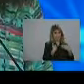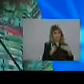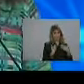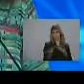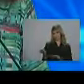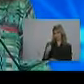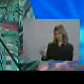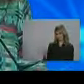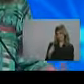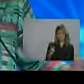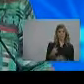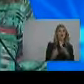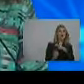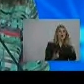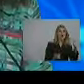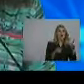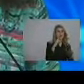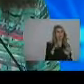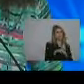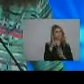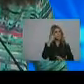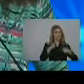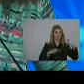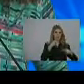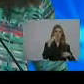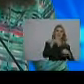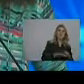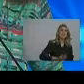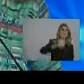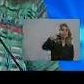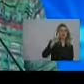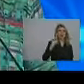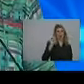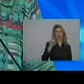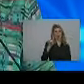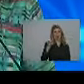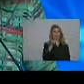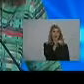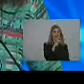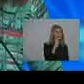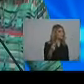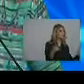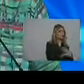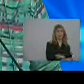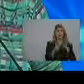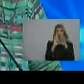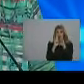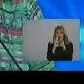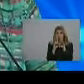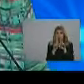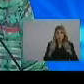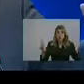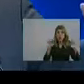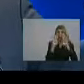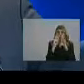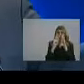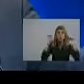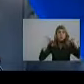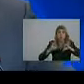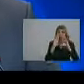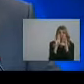você, os outros partidos aqui todos votaram pelo golpe. Isso é um golpe institucional. Por favor, eu peço a todos que não